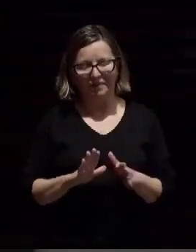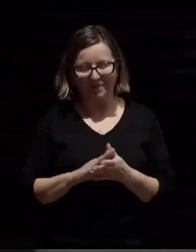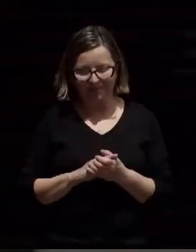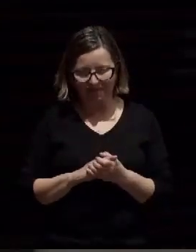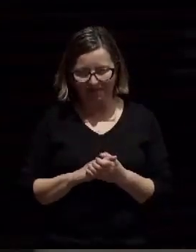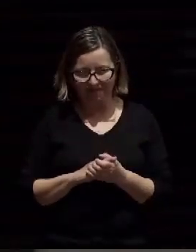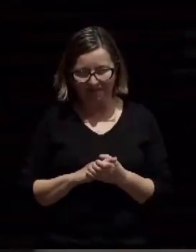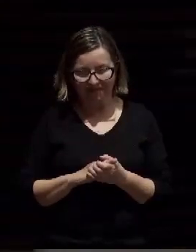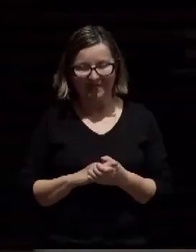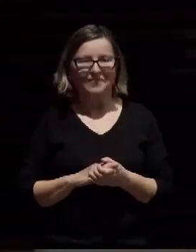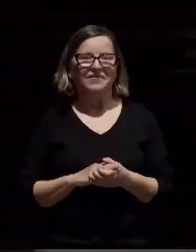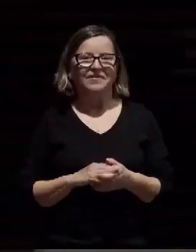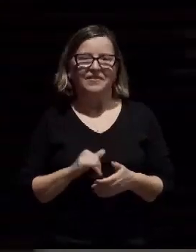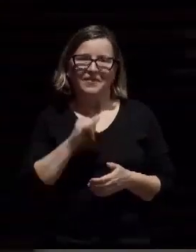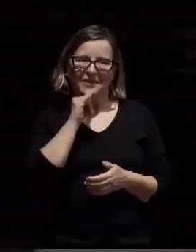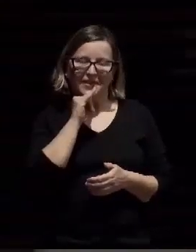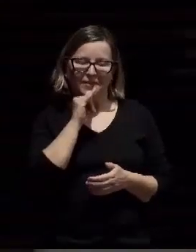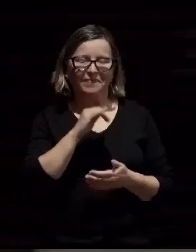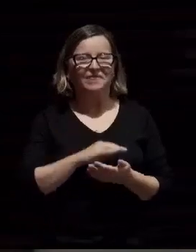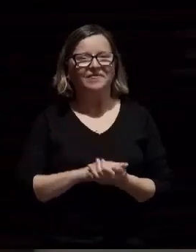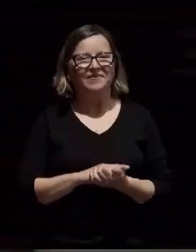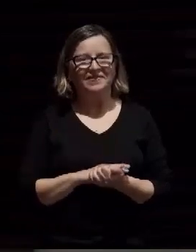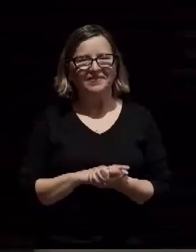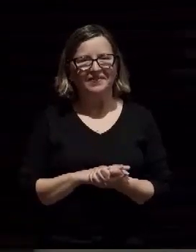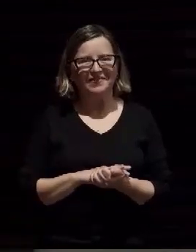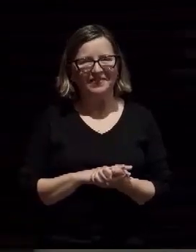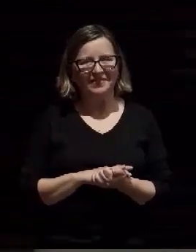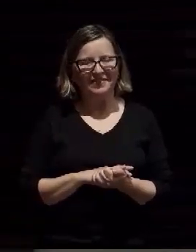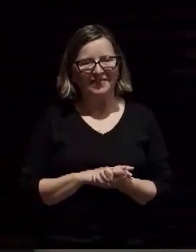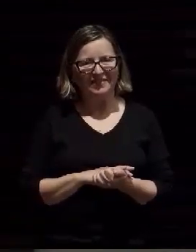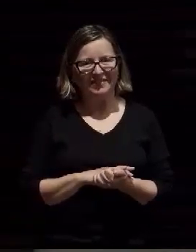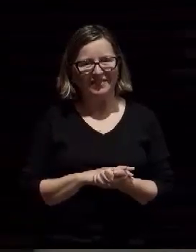por exemplo,